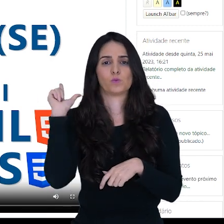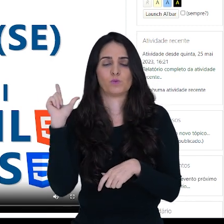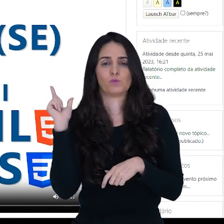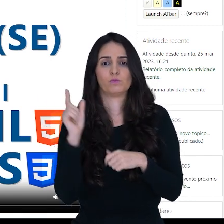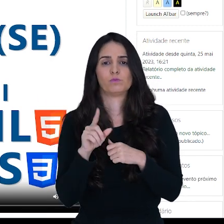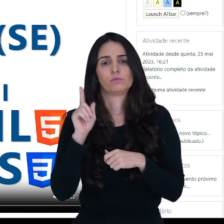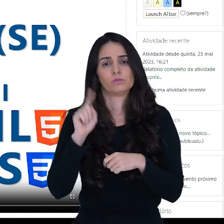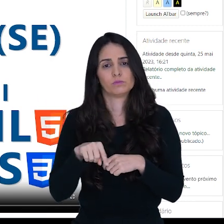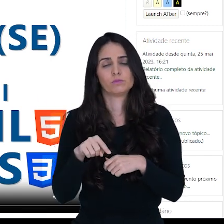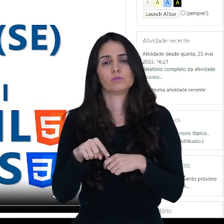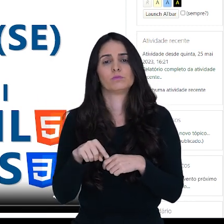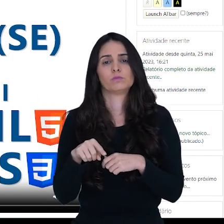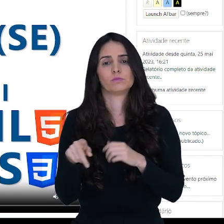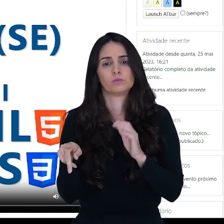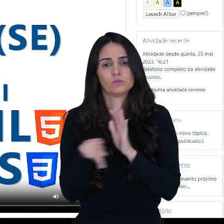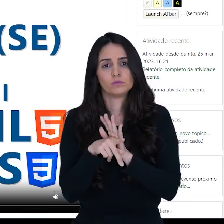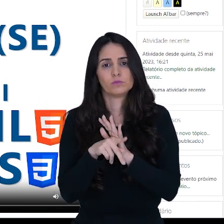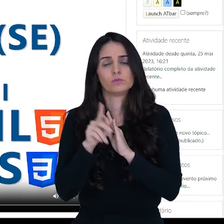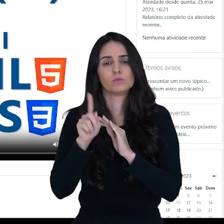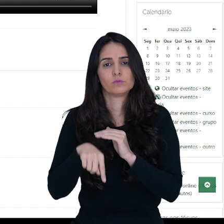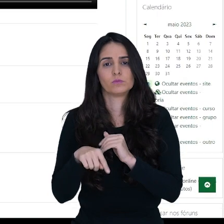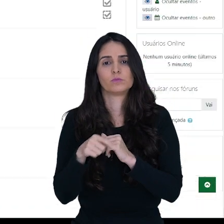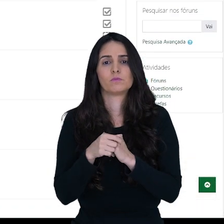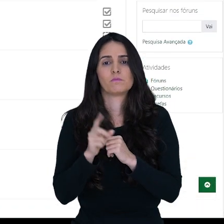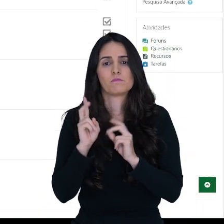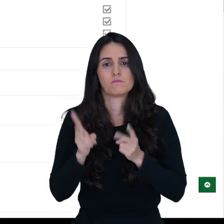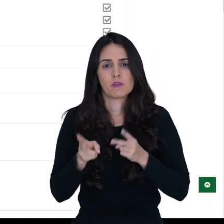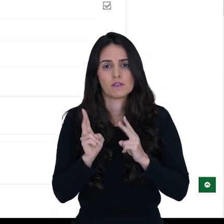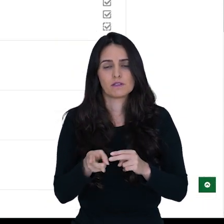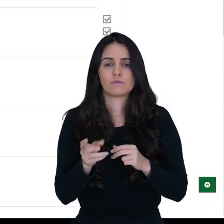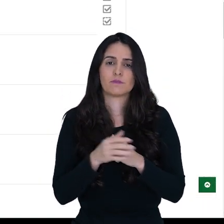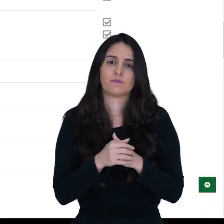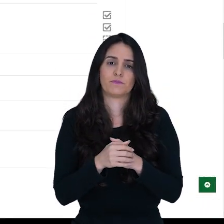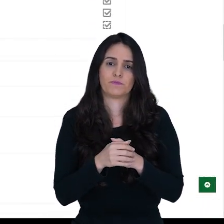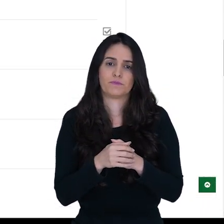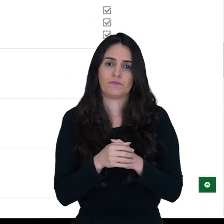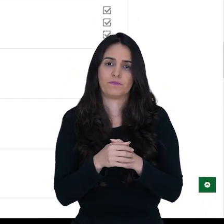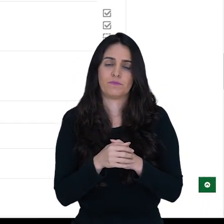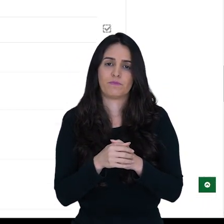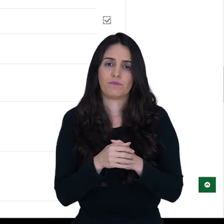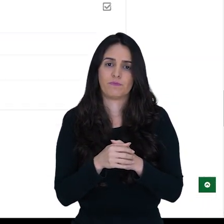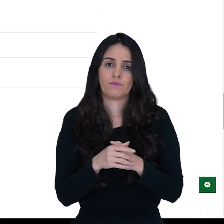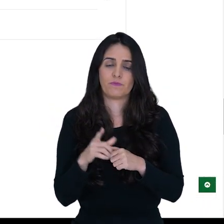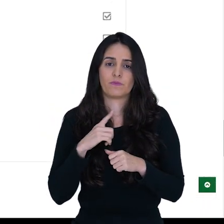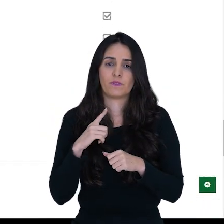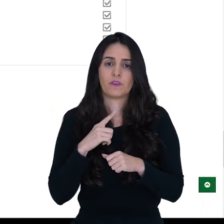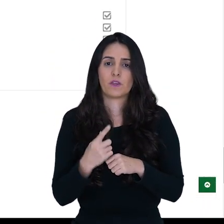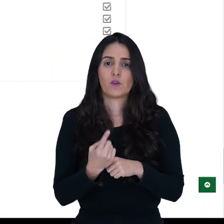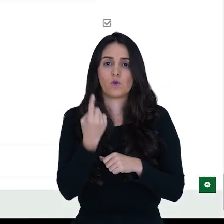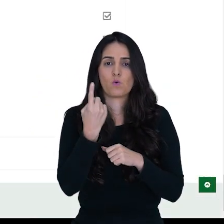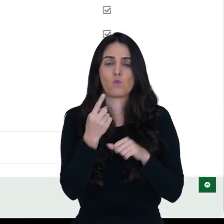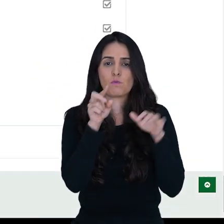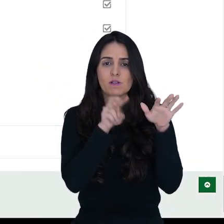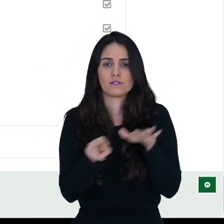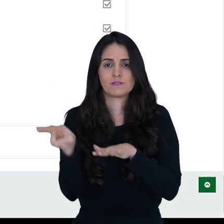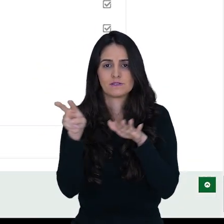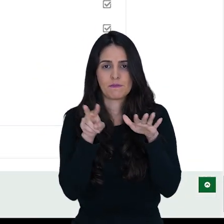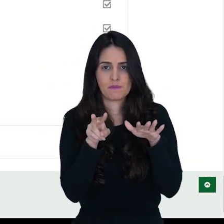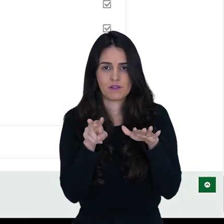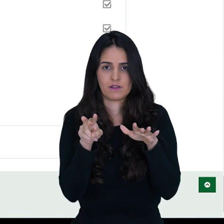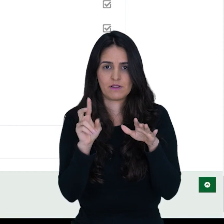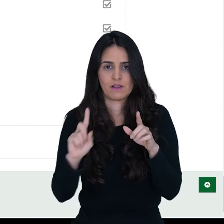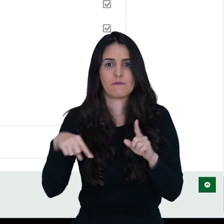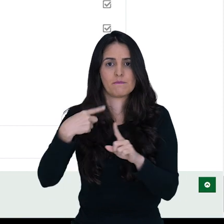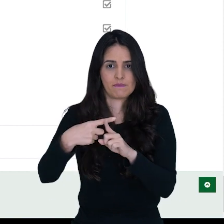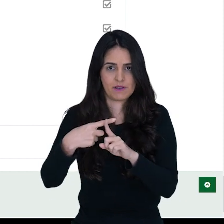sala em outro lugar em outra categoria Mas ela é praticamente ela é a mesma sala aqui nessa